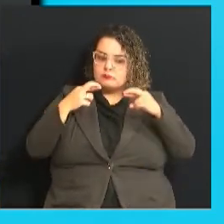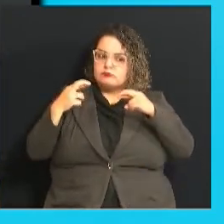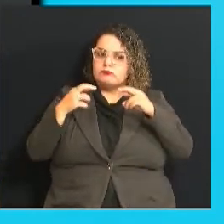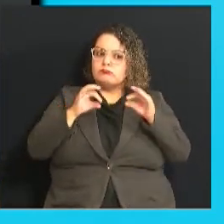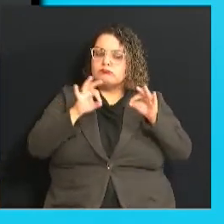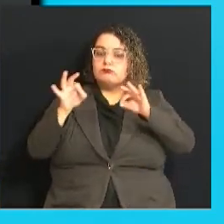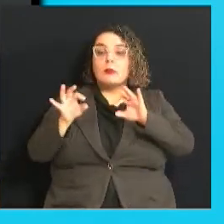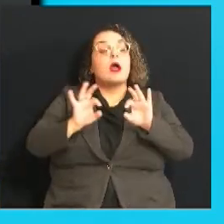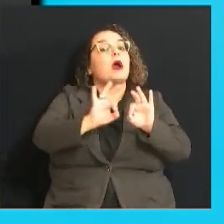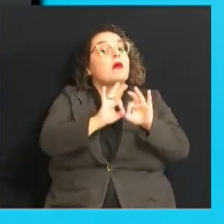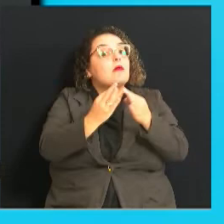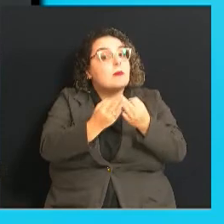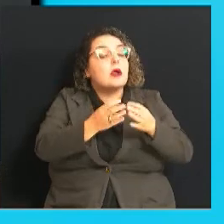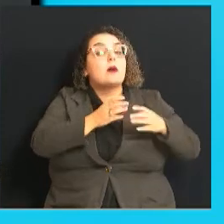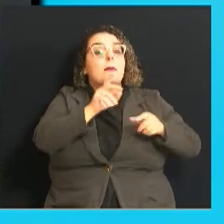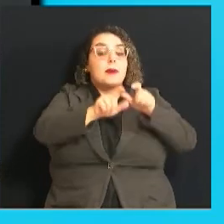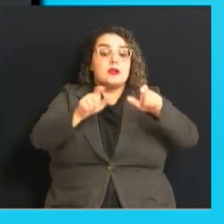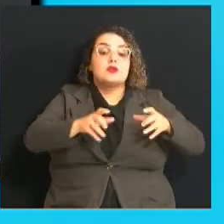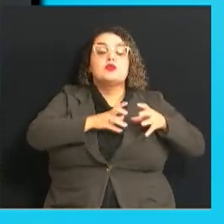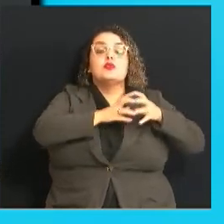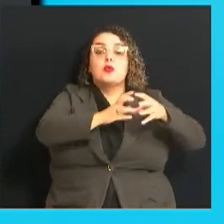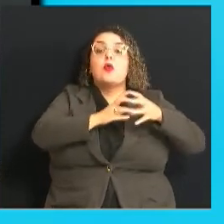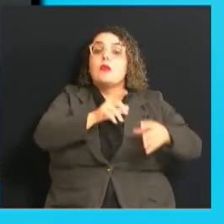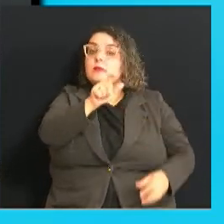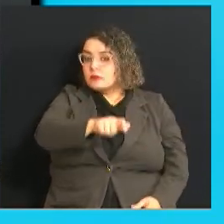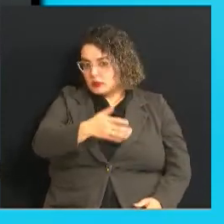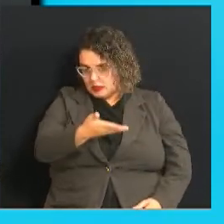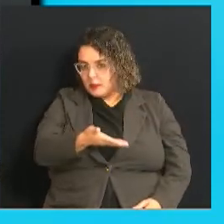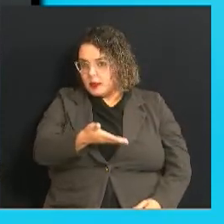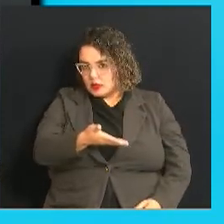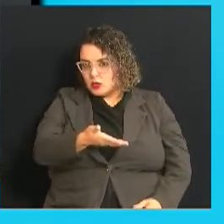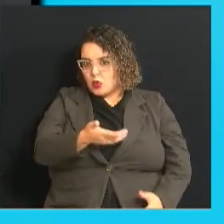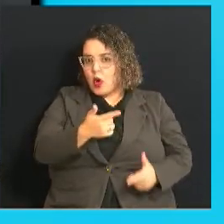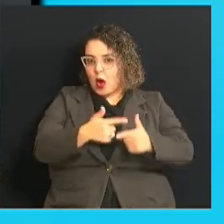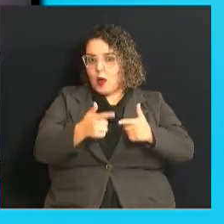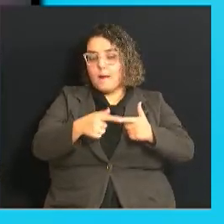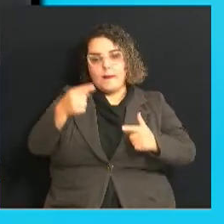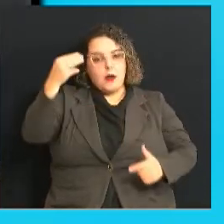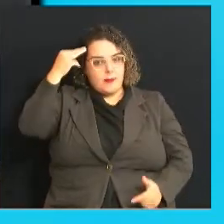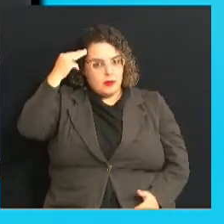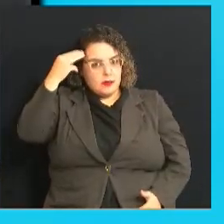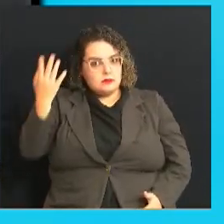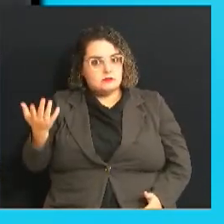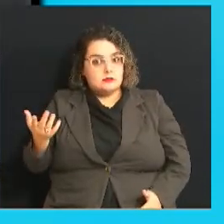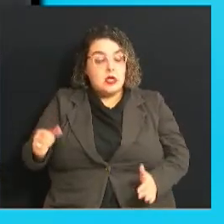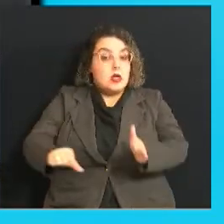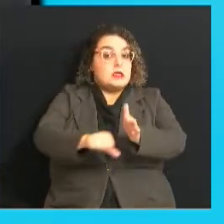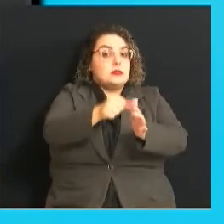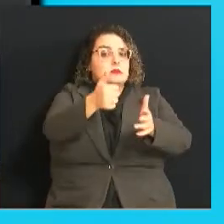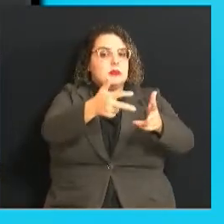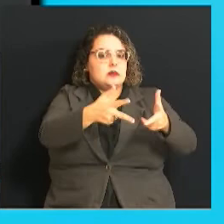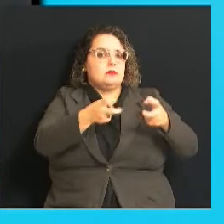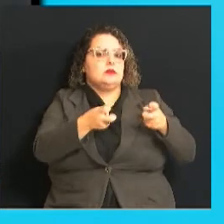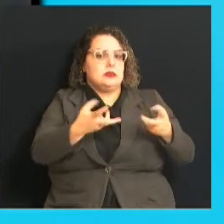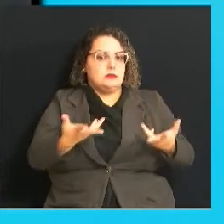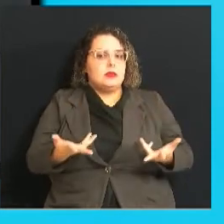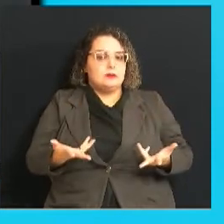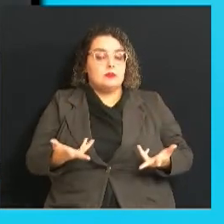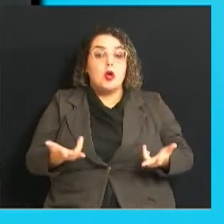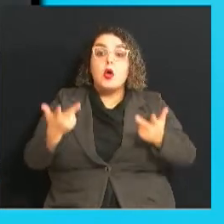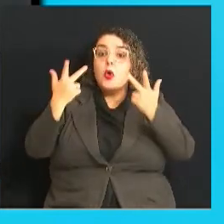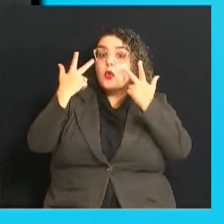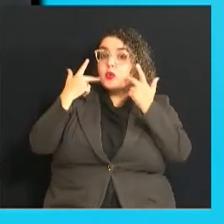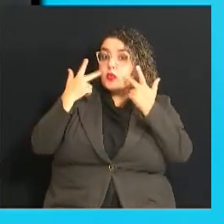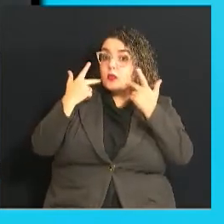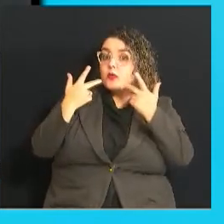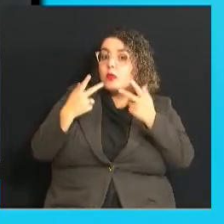ou pessoas que convivem com esse indivíduo. Então, essas pessoas vão ser as primeiras a perceberem. Geralmente, eles vão